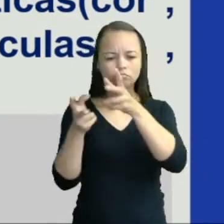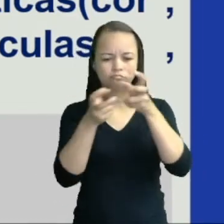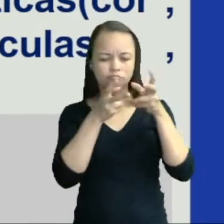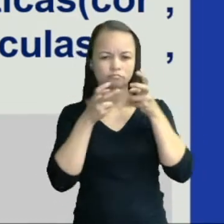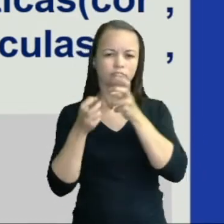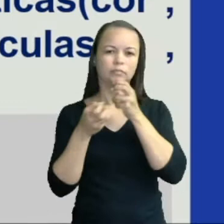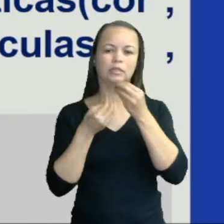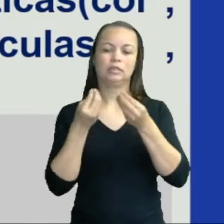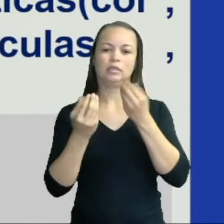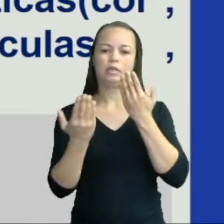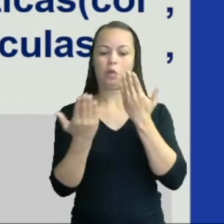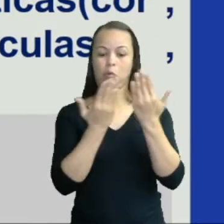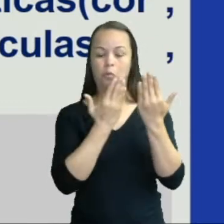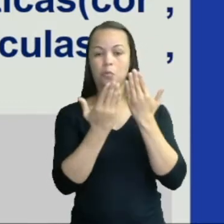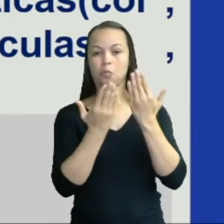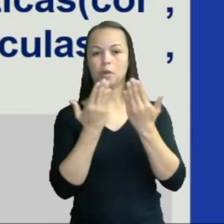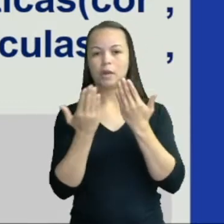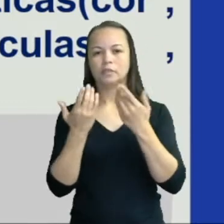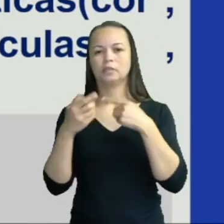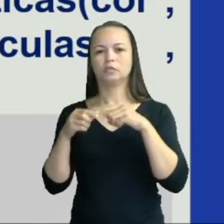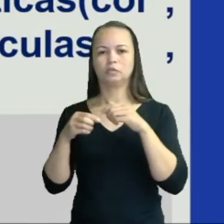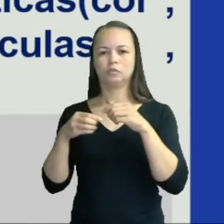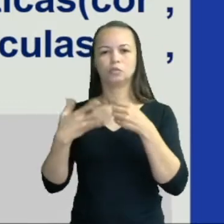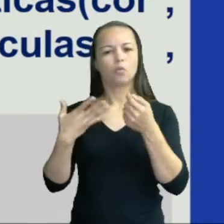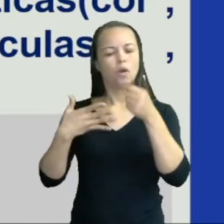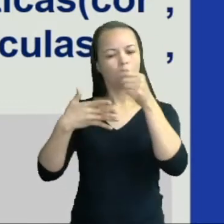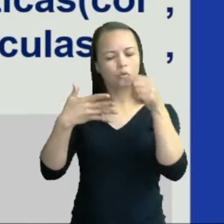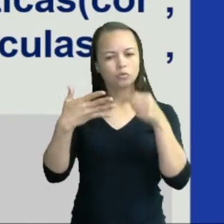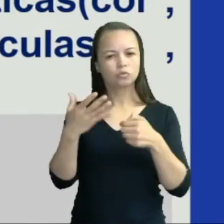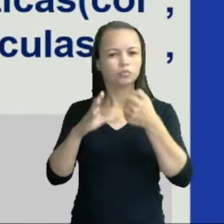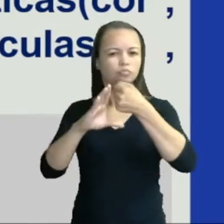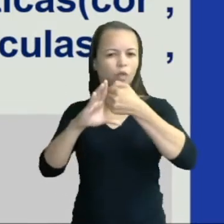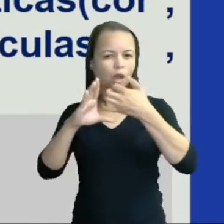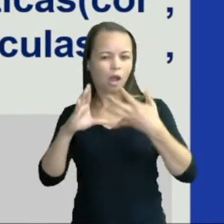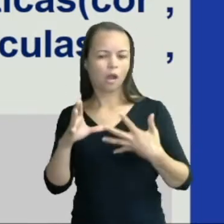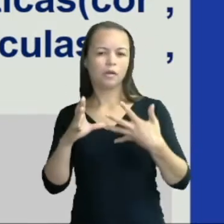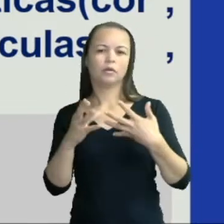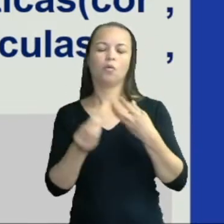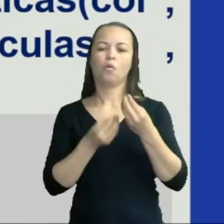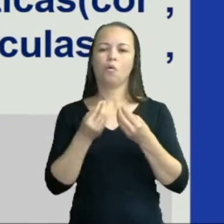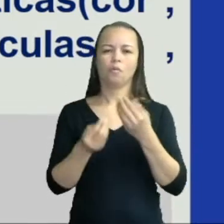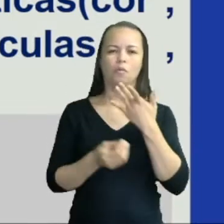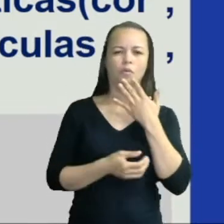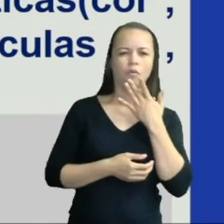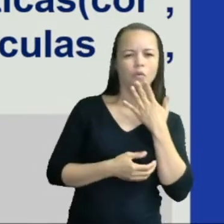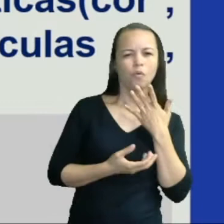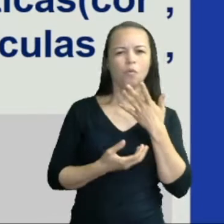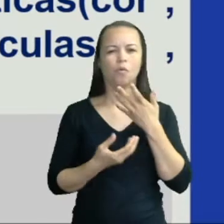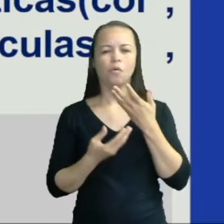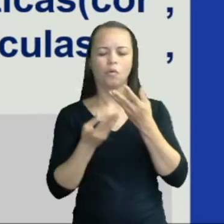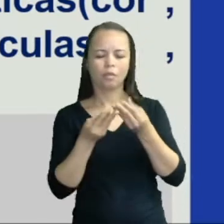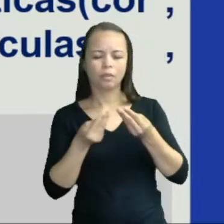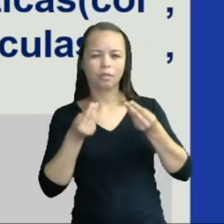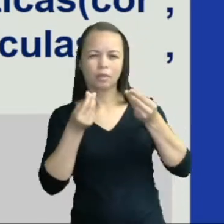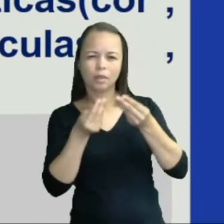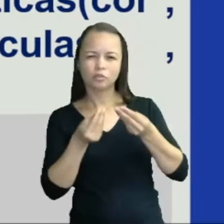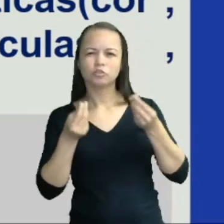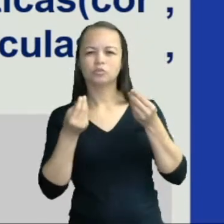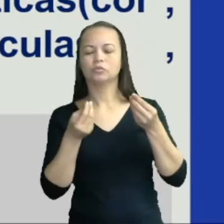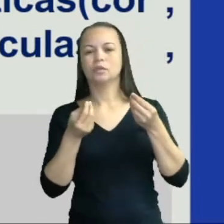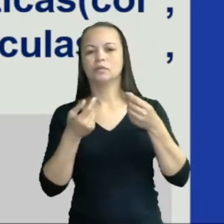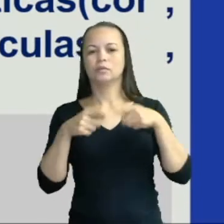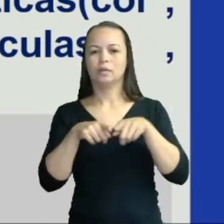e comparação de sua constituição e características, como cor, textura, tamanho